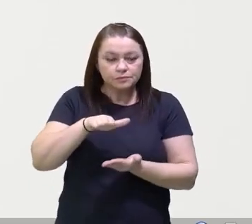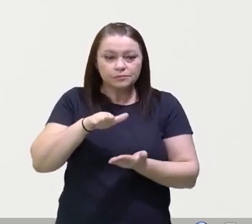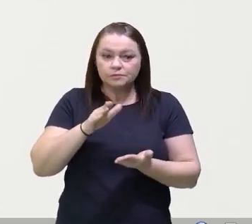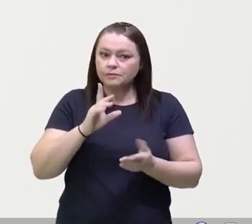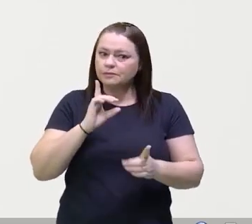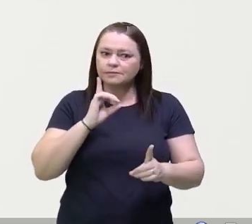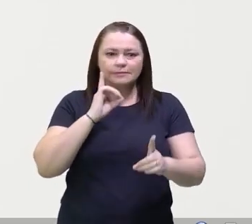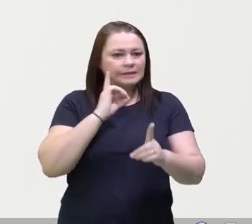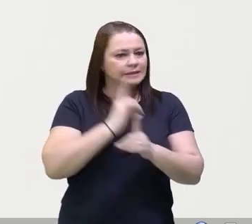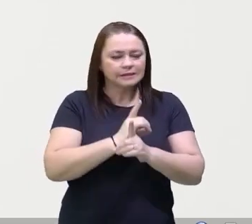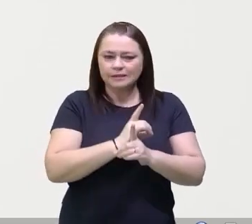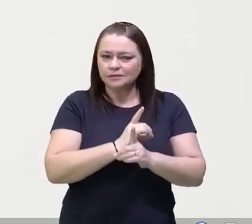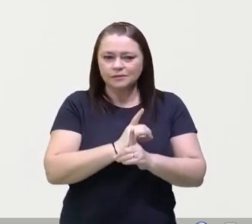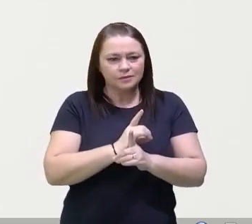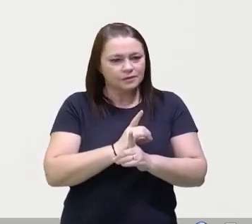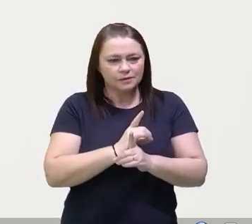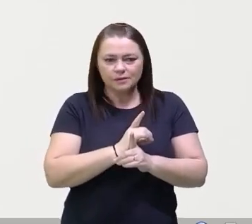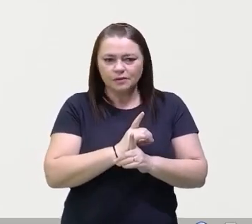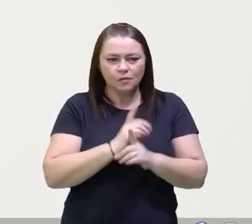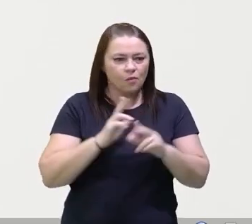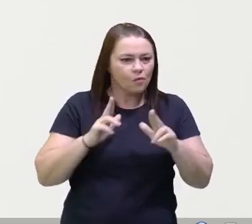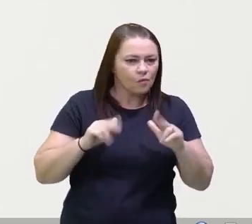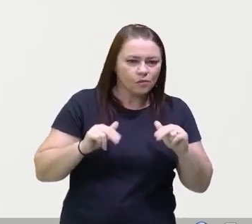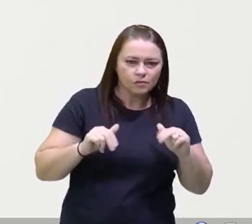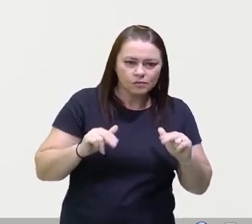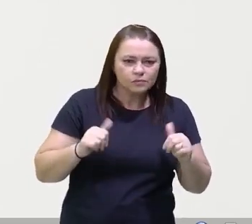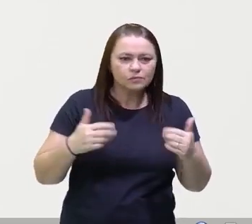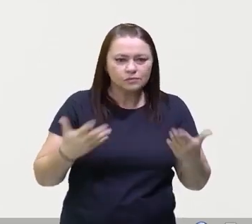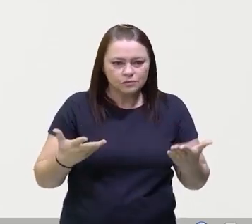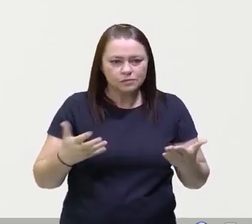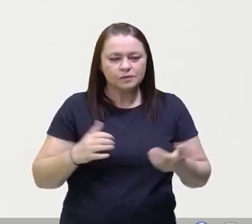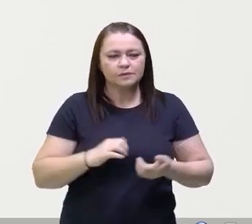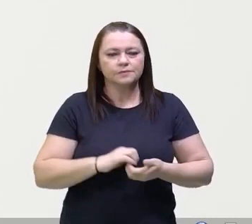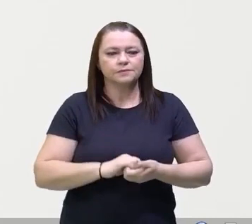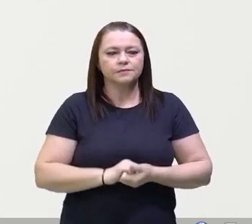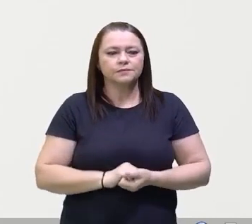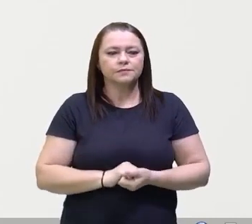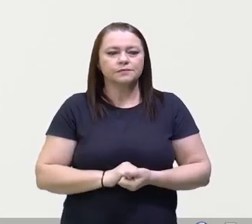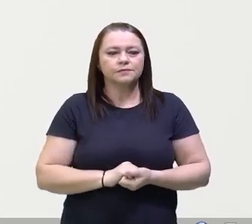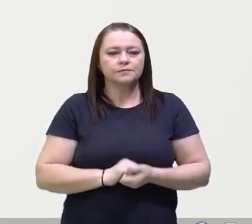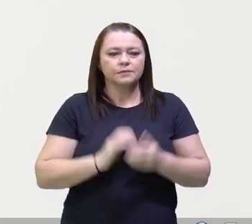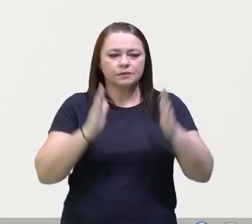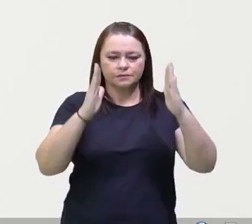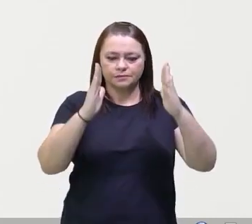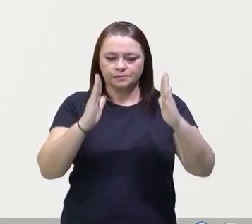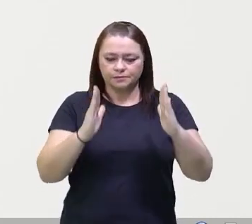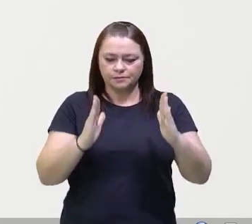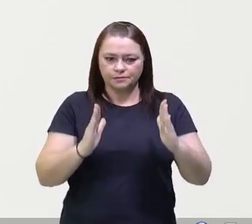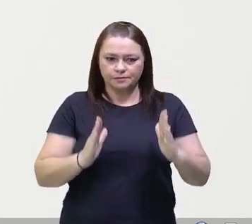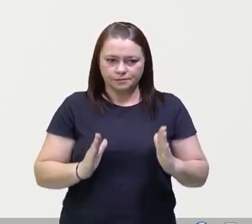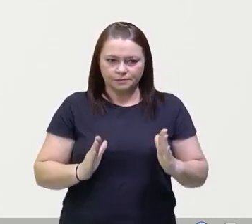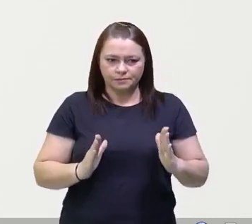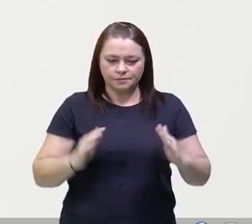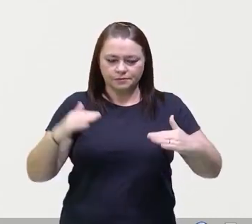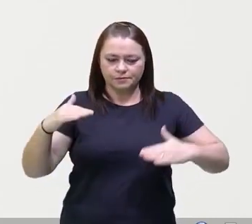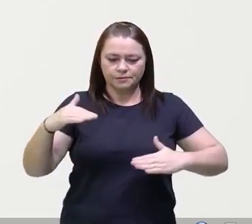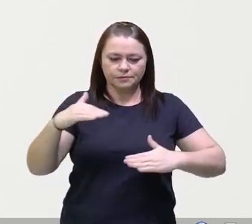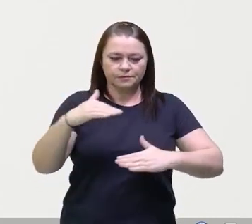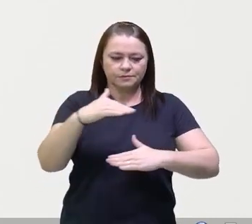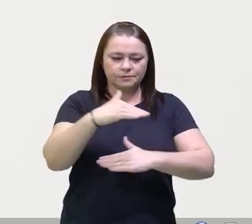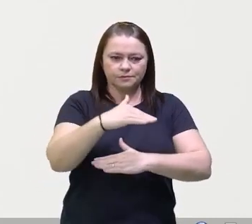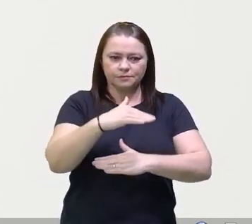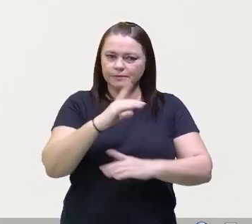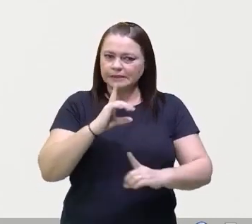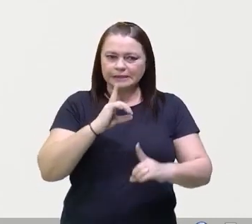Paralelas que não se cruzam em nenhum lugar. Mesma coisa aqui, esse outro lado, ó. Retas paralelas que não se cruzam. Muito bem,